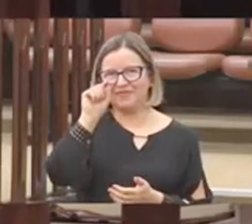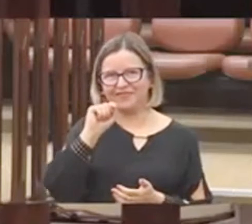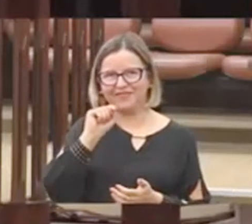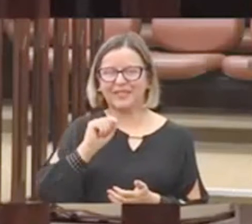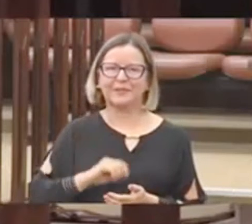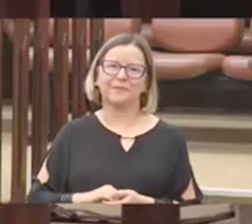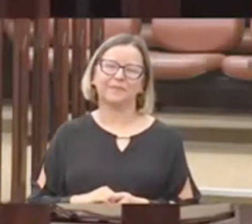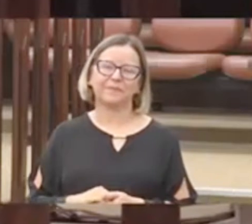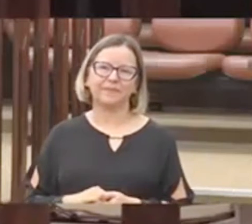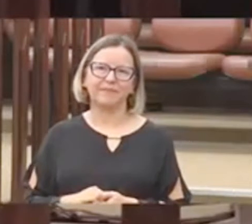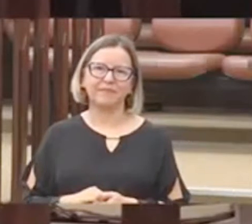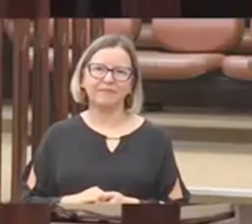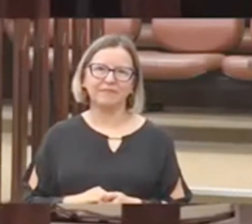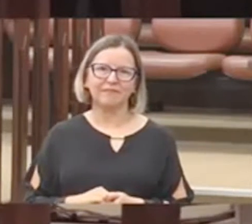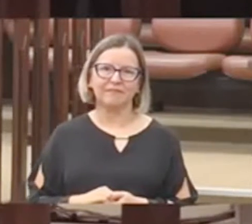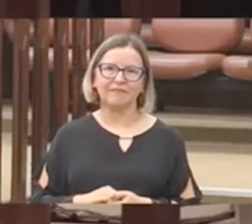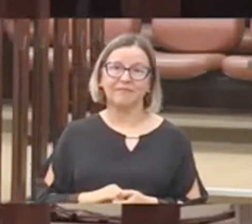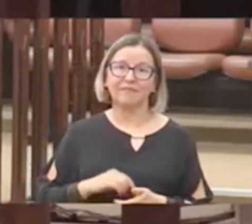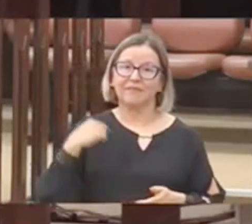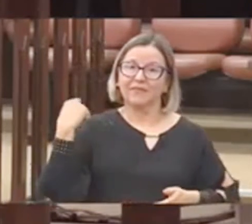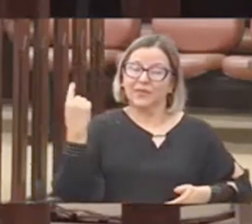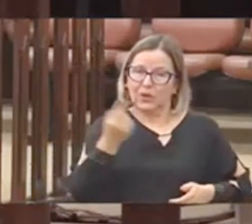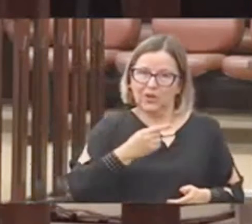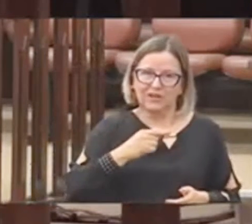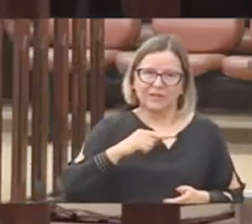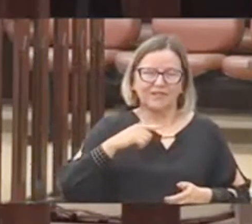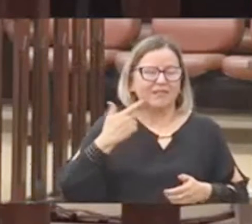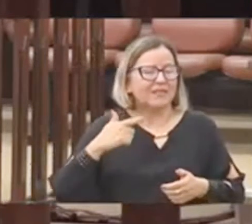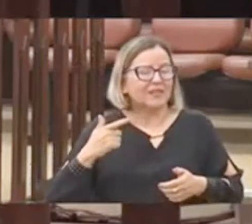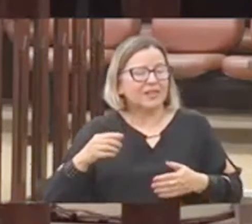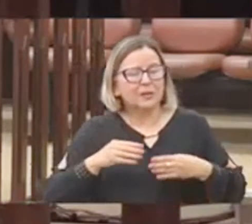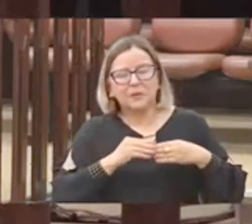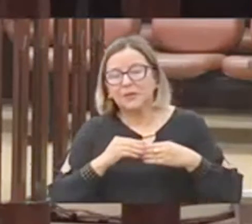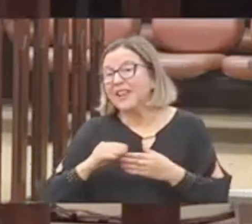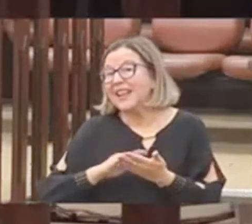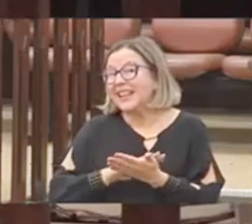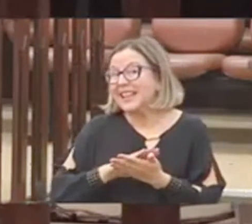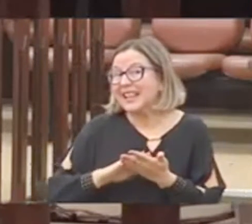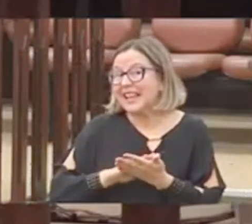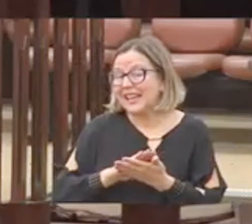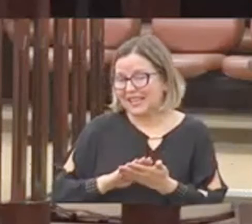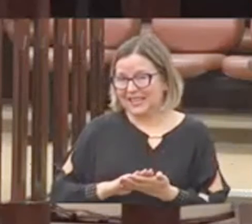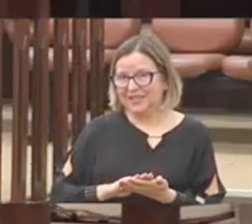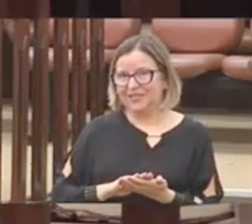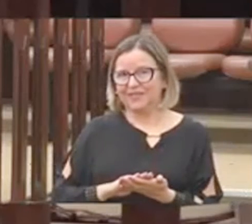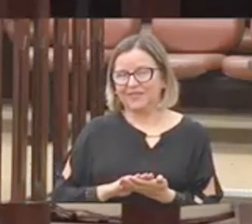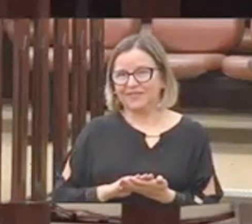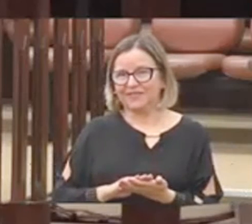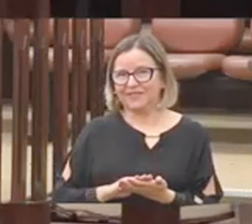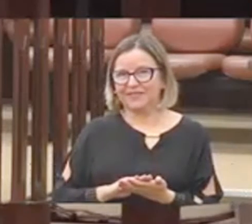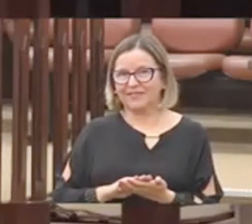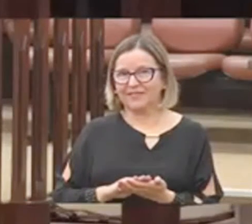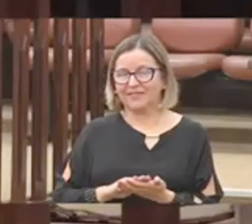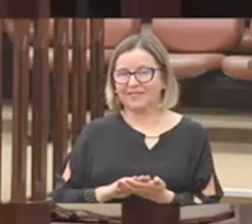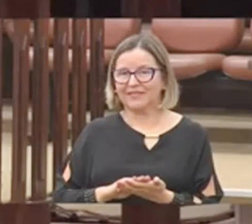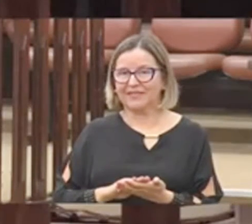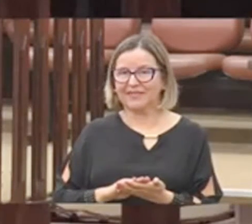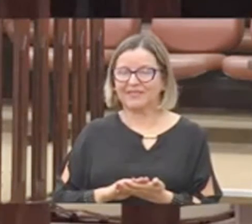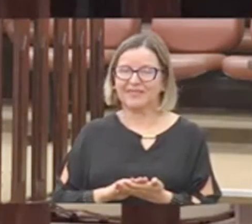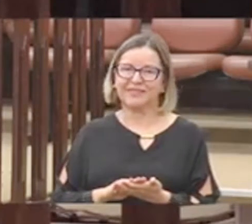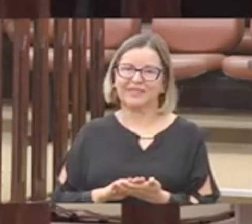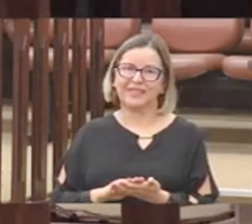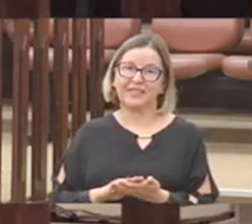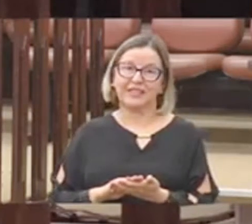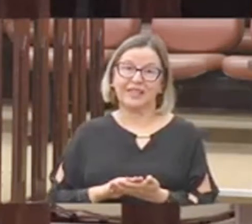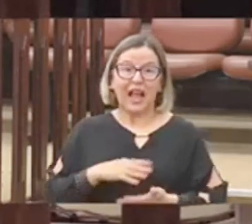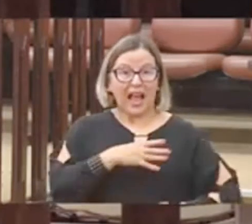Nós não estamos no controle de nada. E como consequência do que o pecado fez em